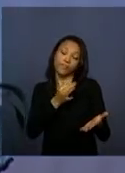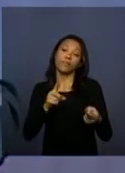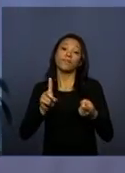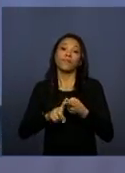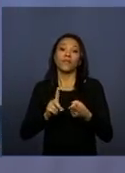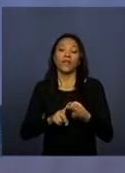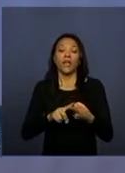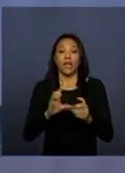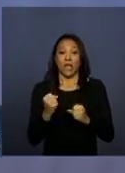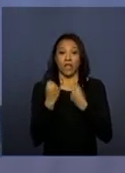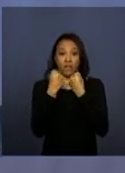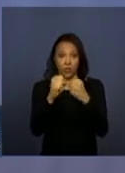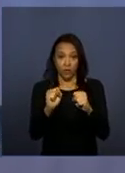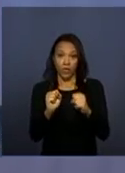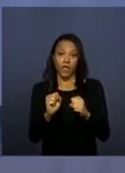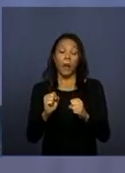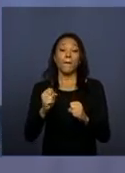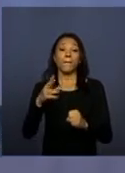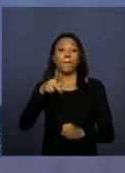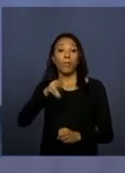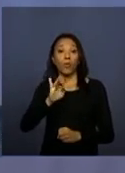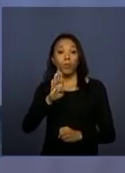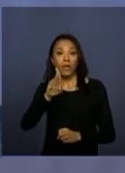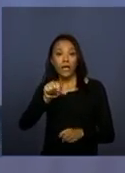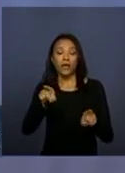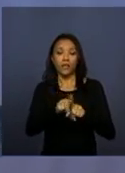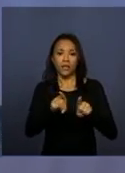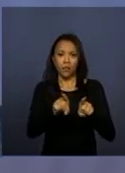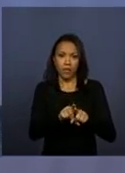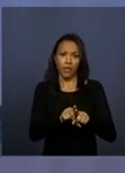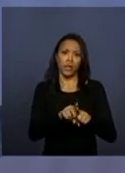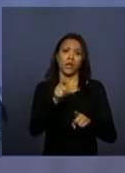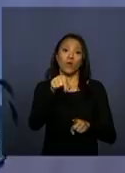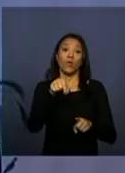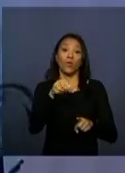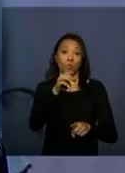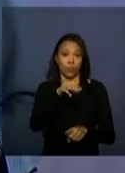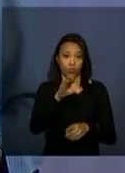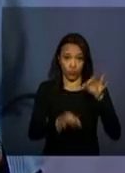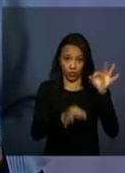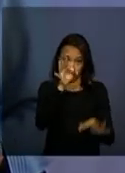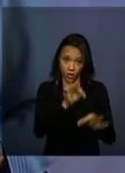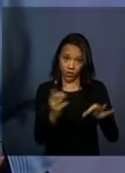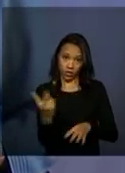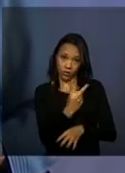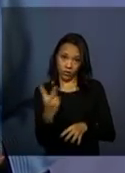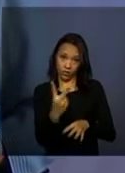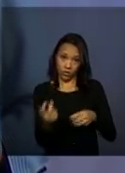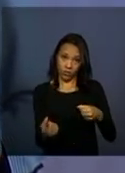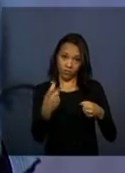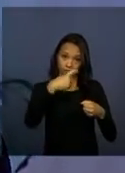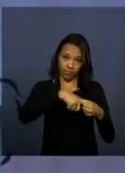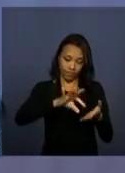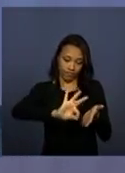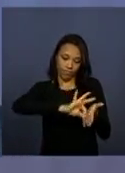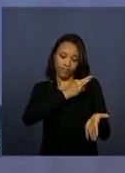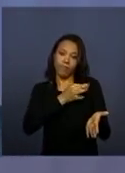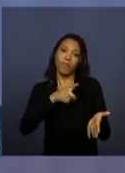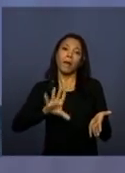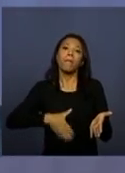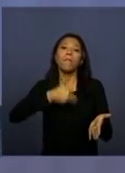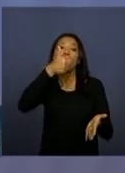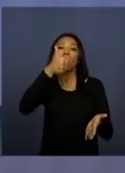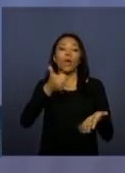Defensoria Pública e o Ministério da Justiça para melhorar nossa capacidade de atendimento